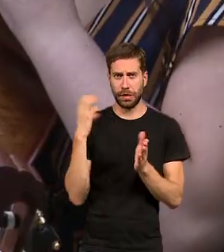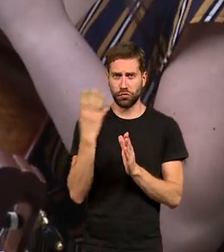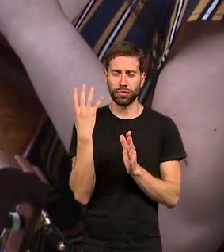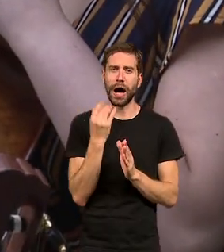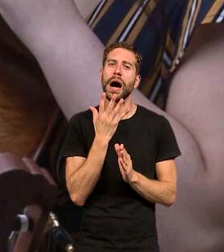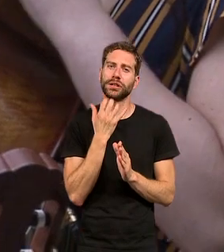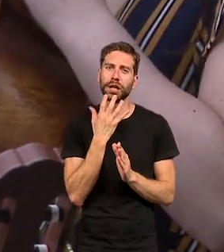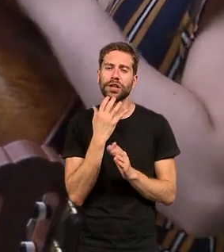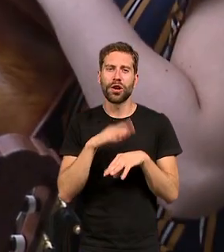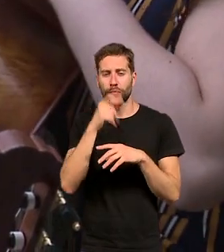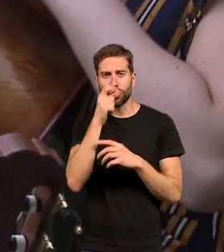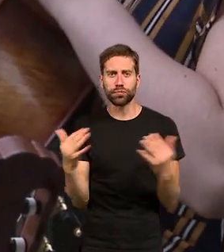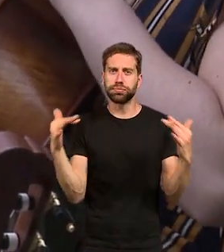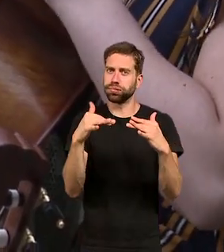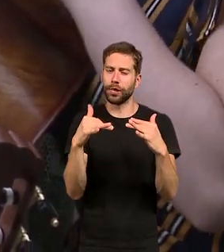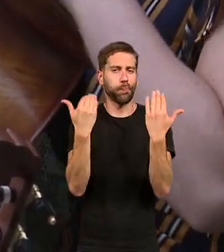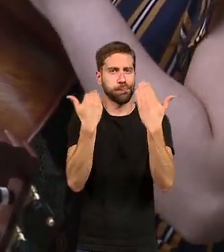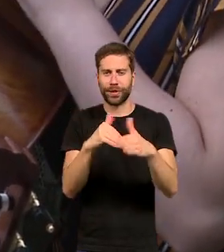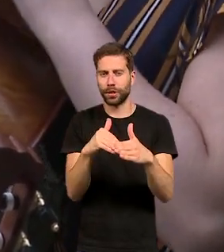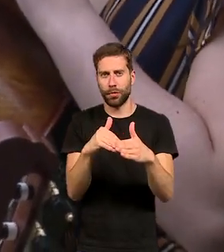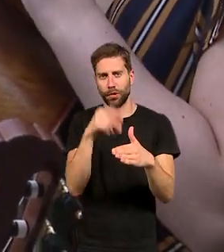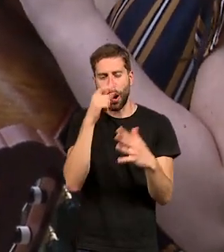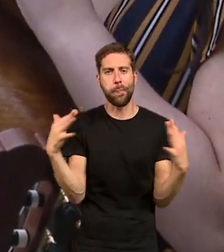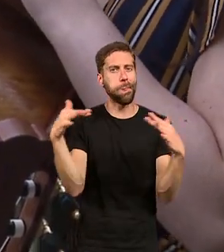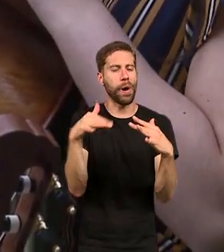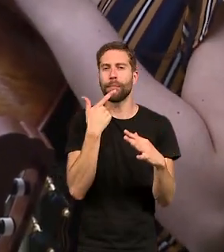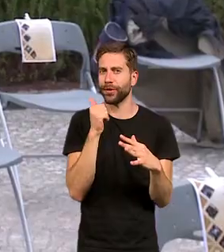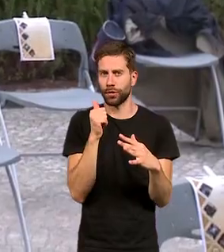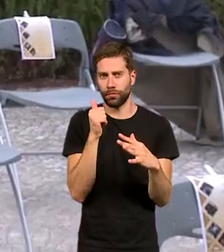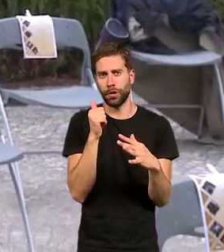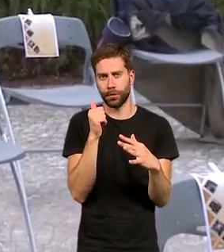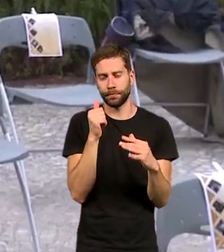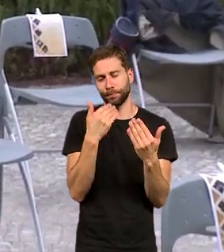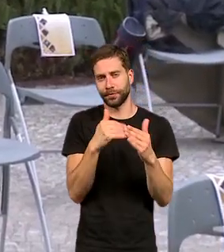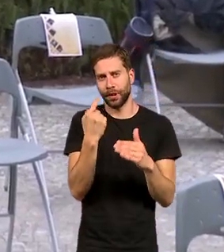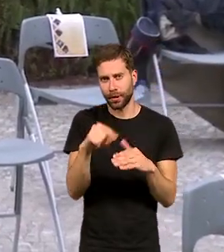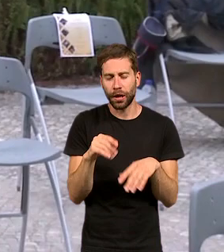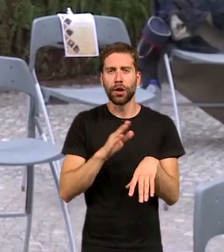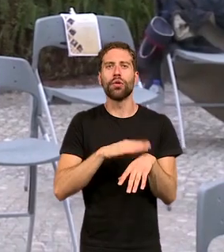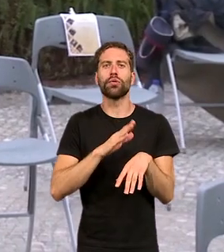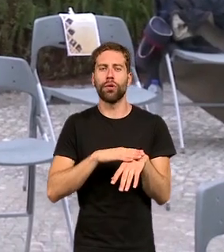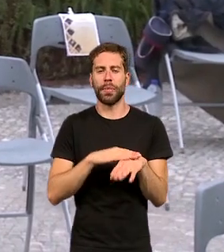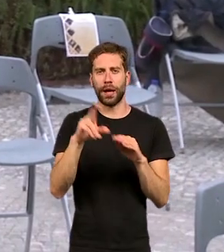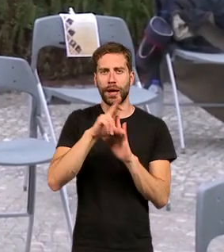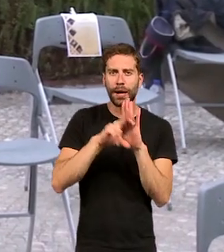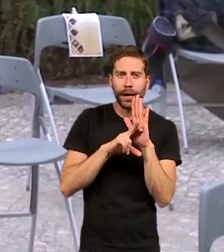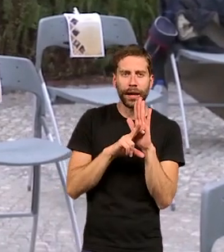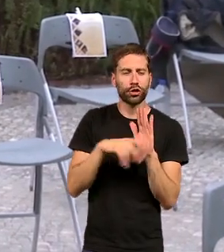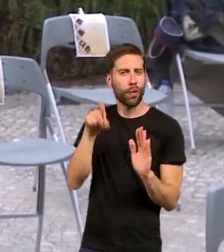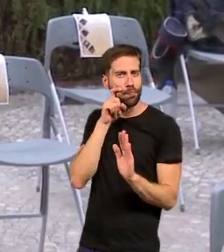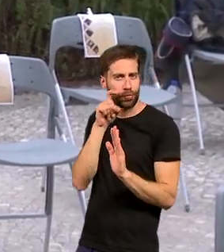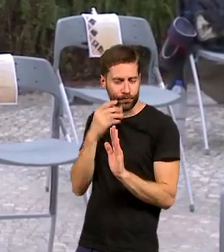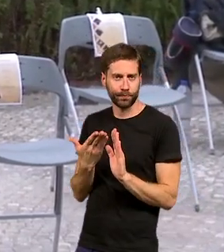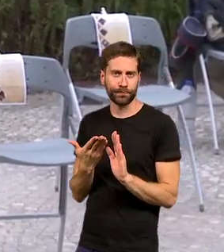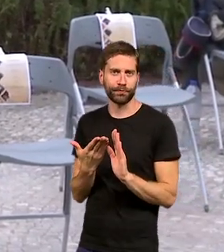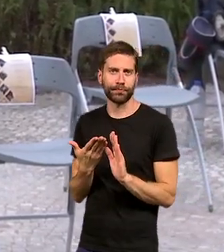cuidado, porque como não podemos ter cá muita gente, não é? Porque por causa das regras de contágio, não é? Como